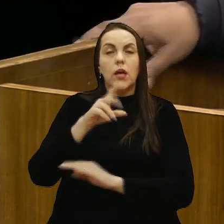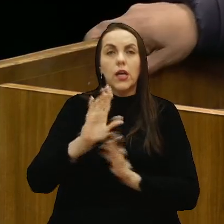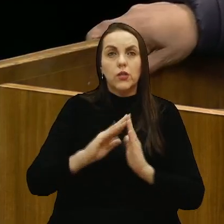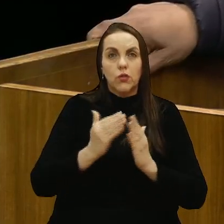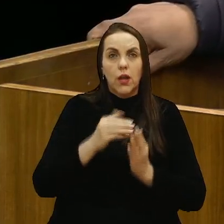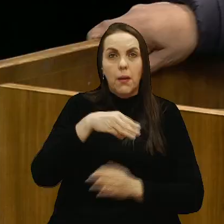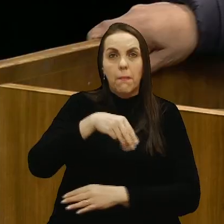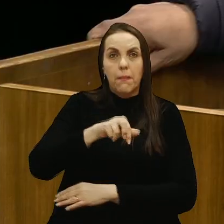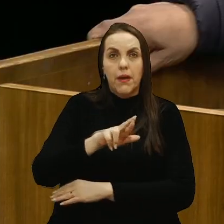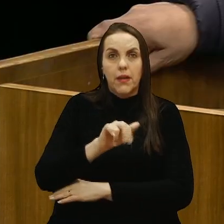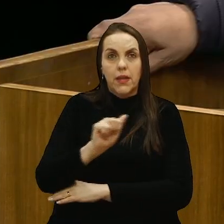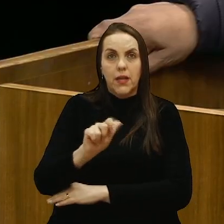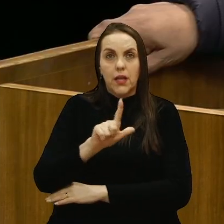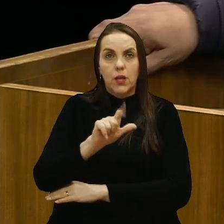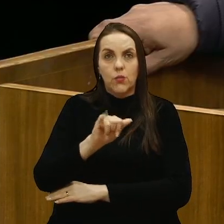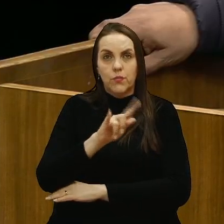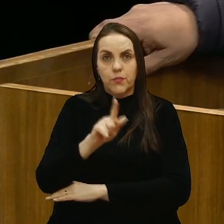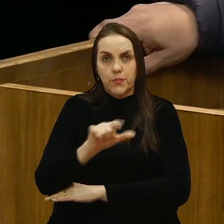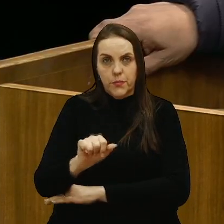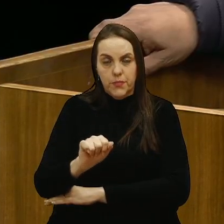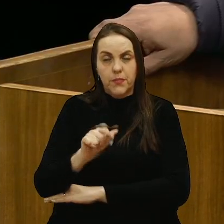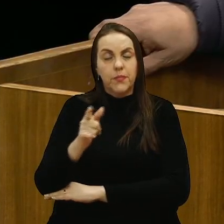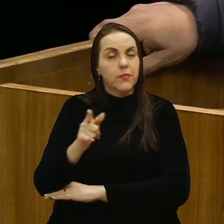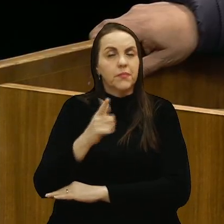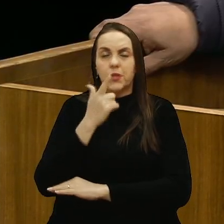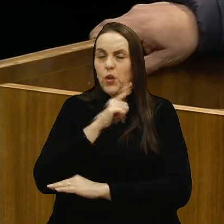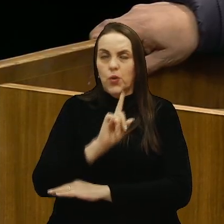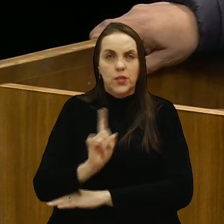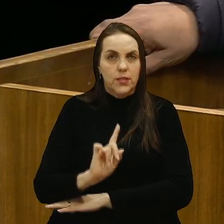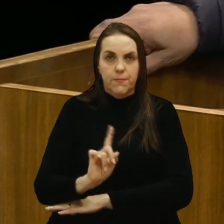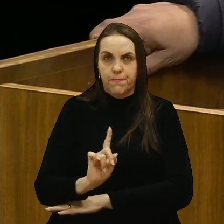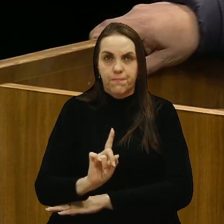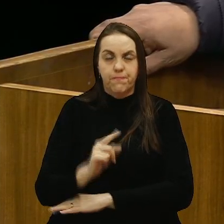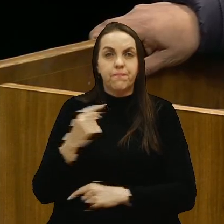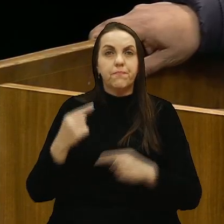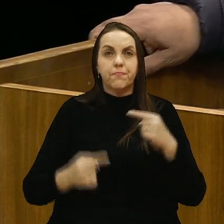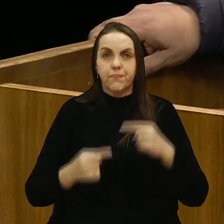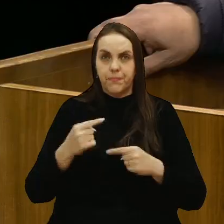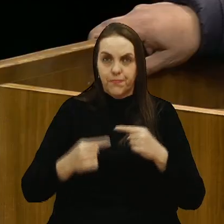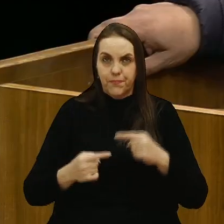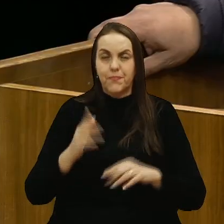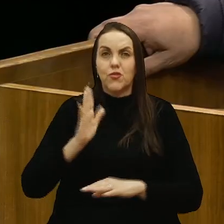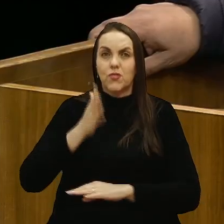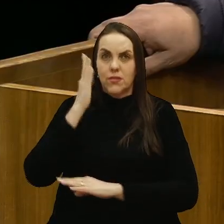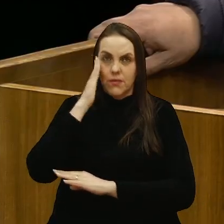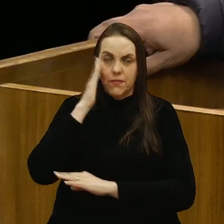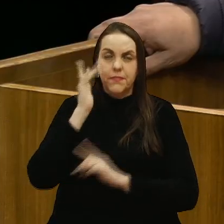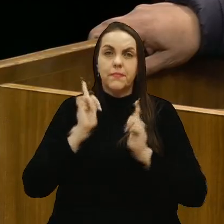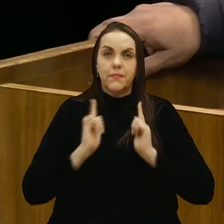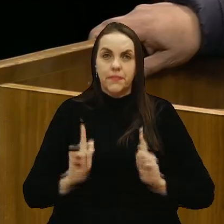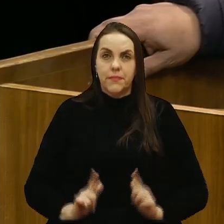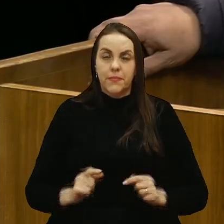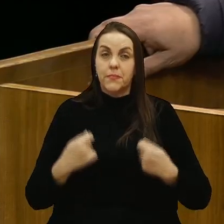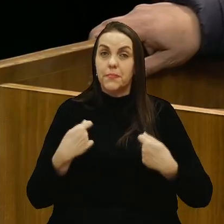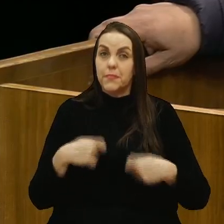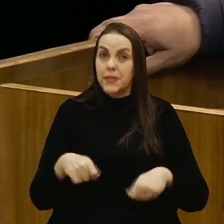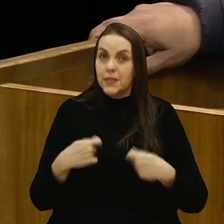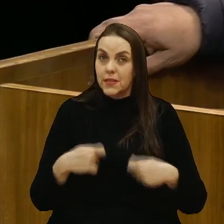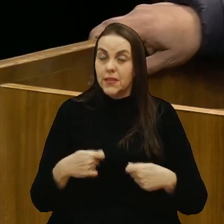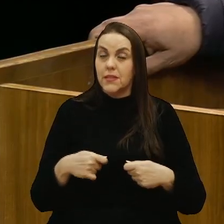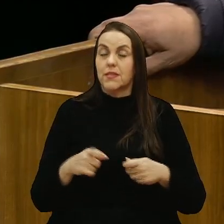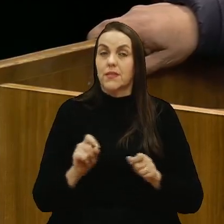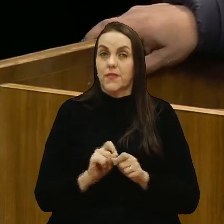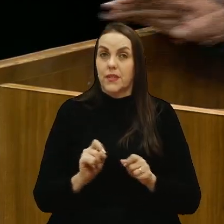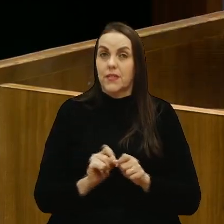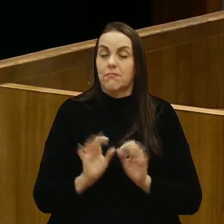não conseguimos, porque essa discussão, e nós sabemos que a gestão ela precisa ser feita